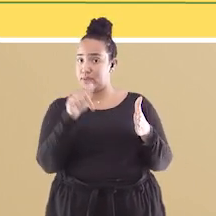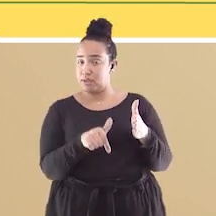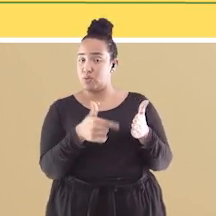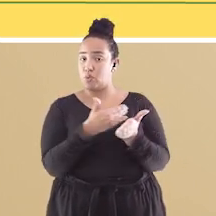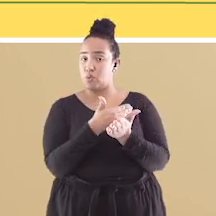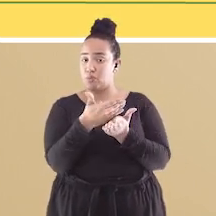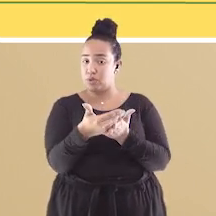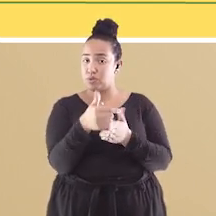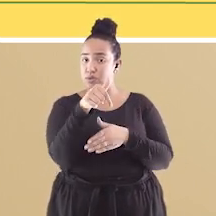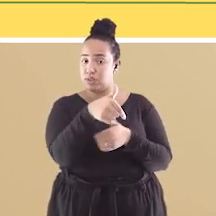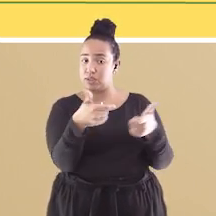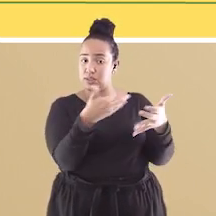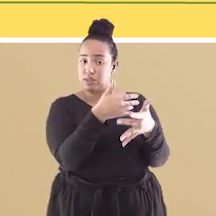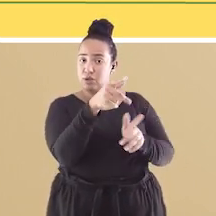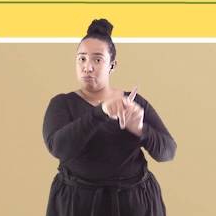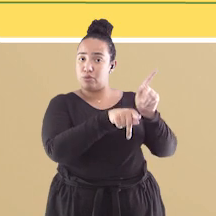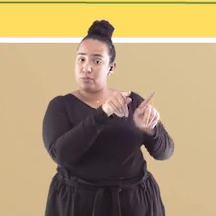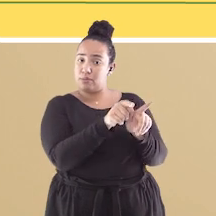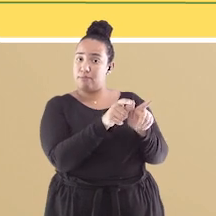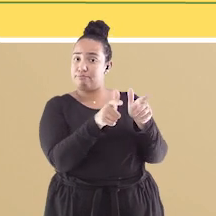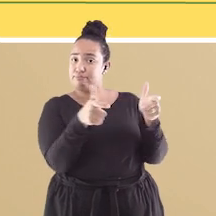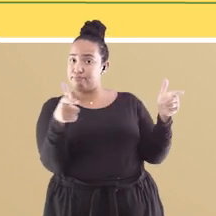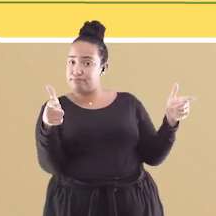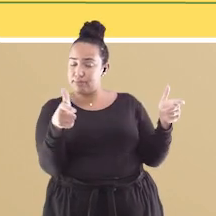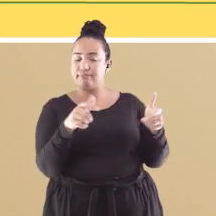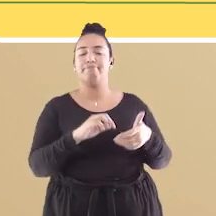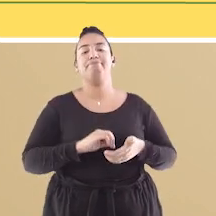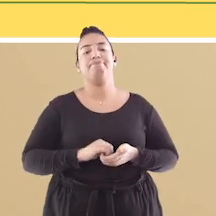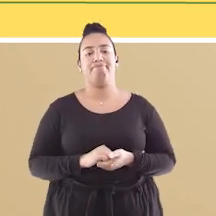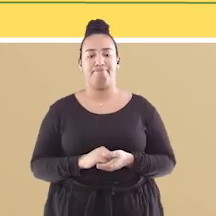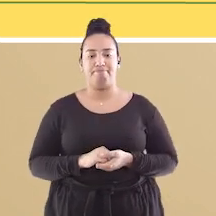a urbanização do Brasil começou a se acelerar.